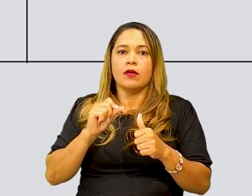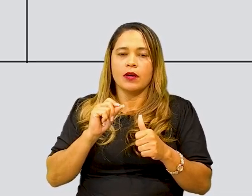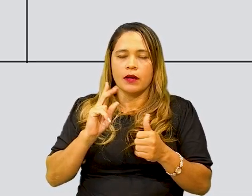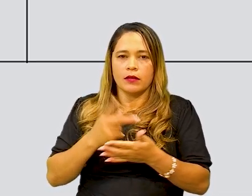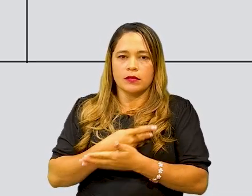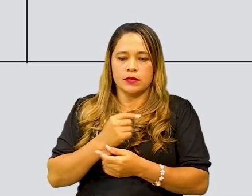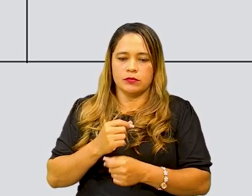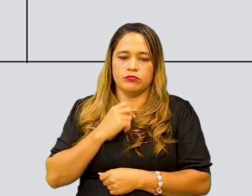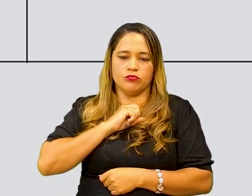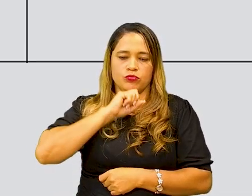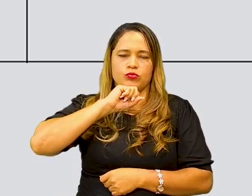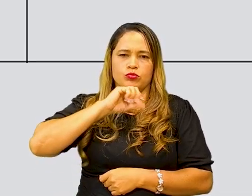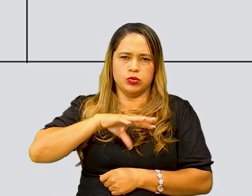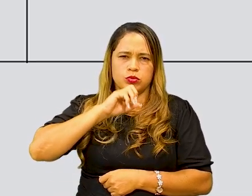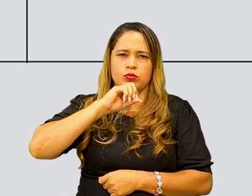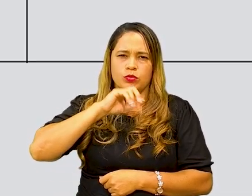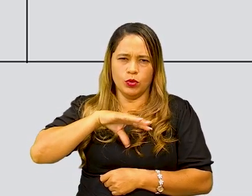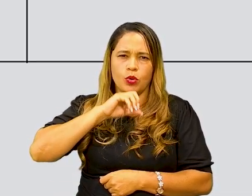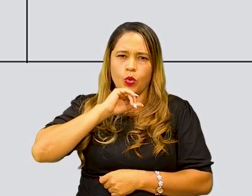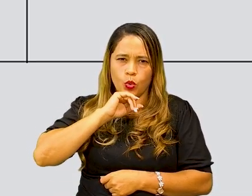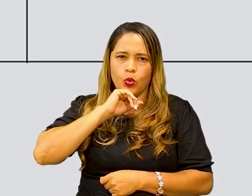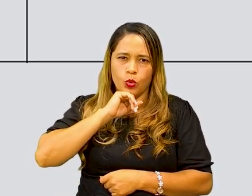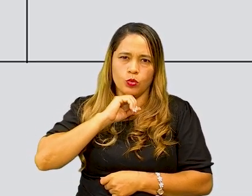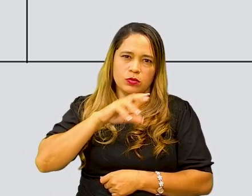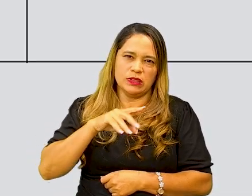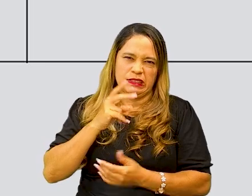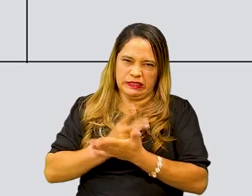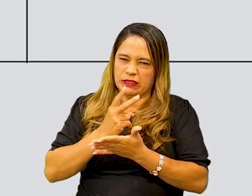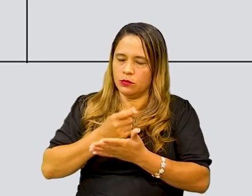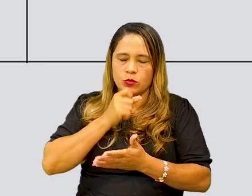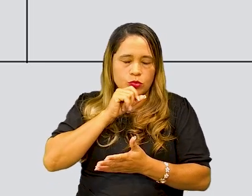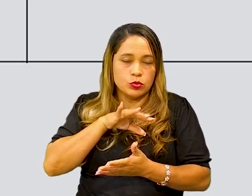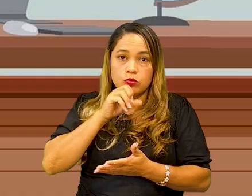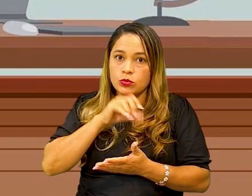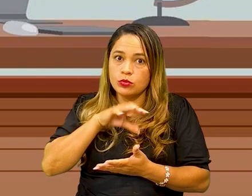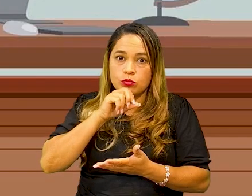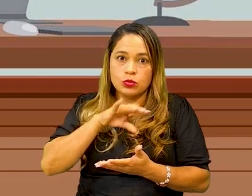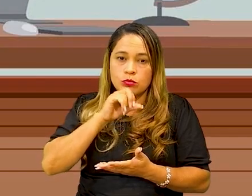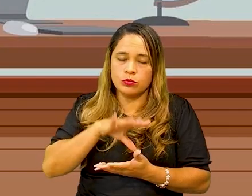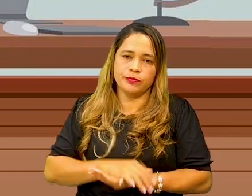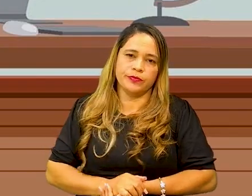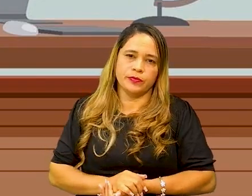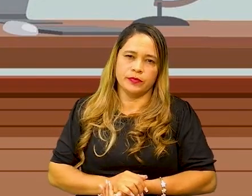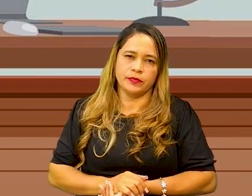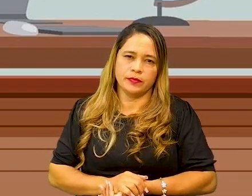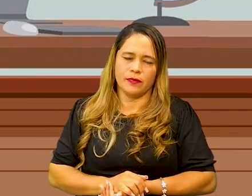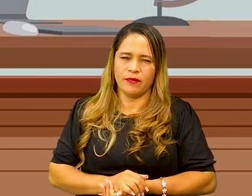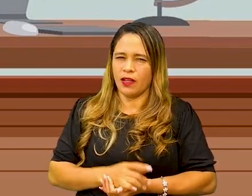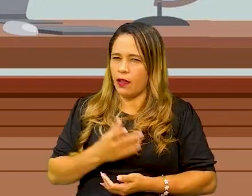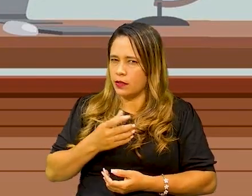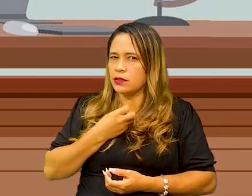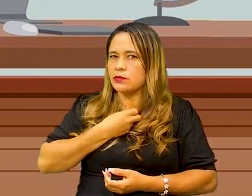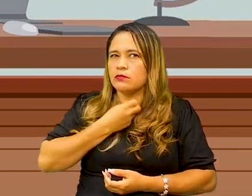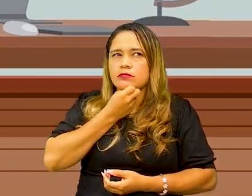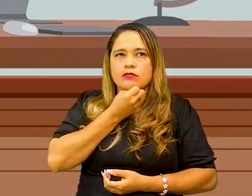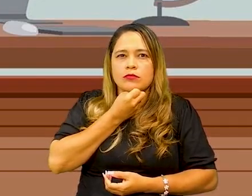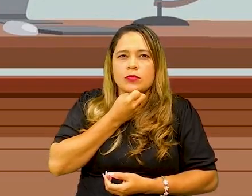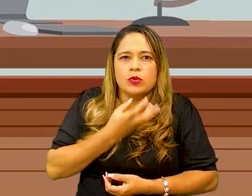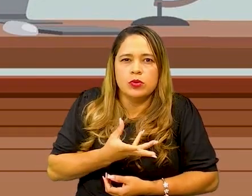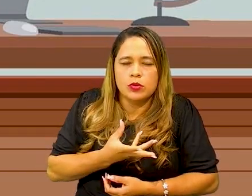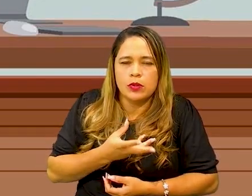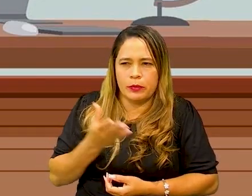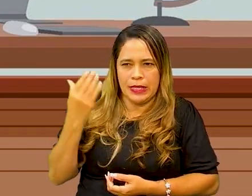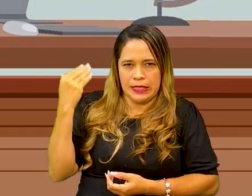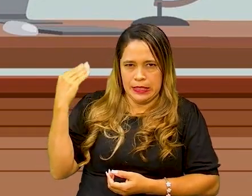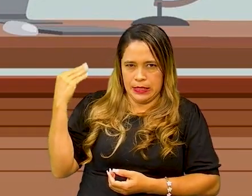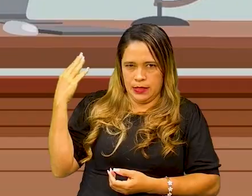persistente, intensa e outra. Olha para cá que interessante, foca em mim aqui. Essa tosse, no passado,